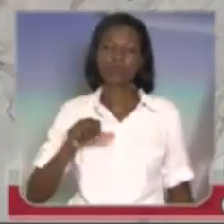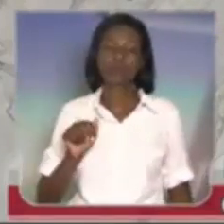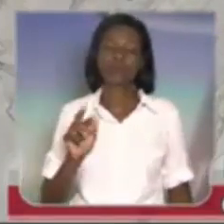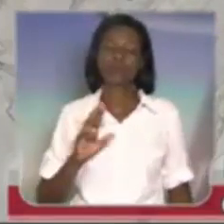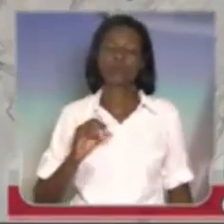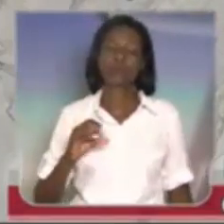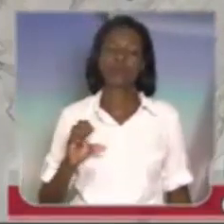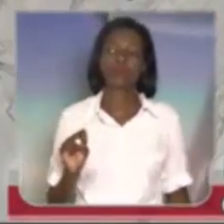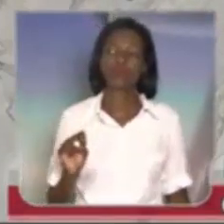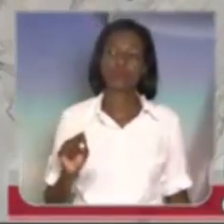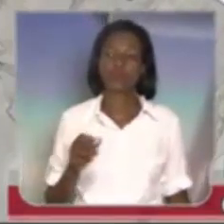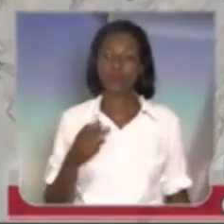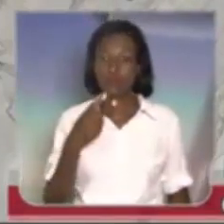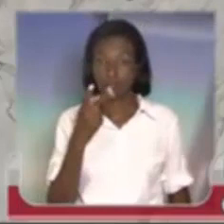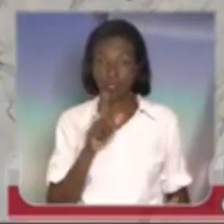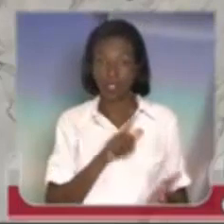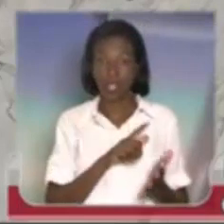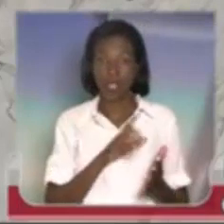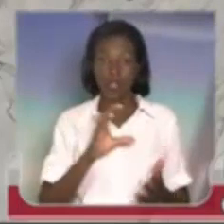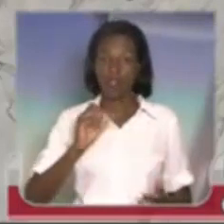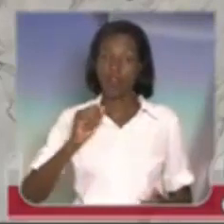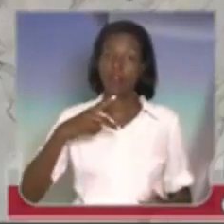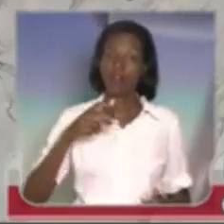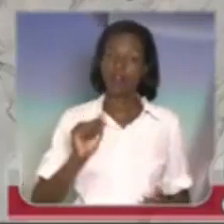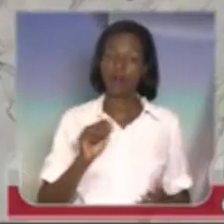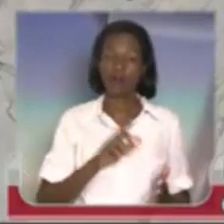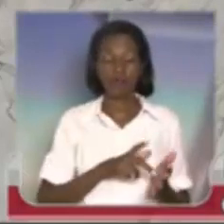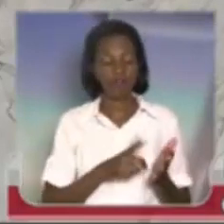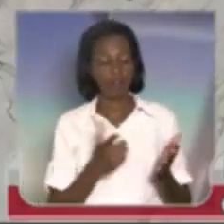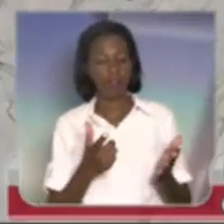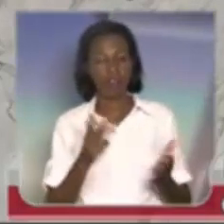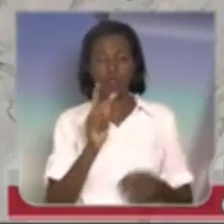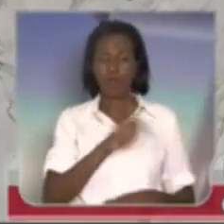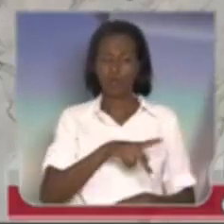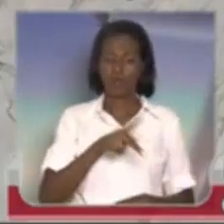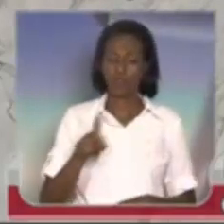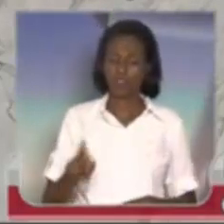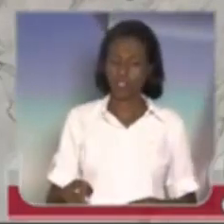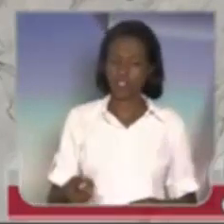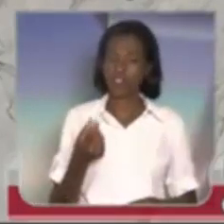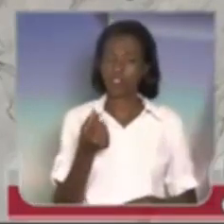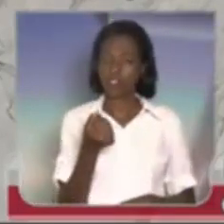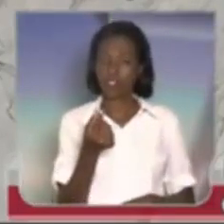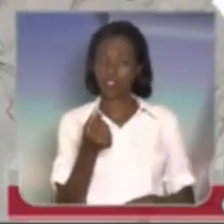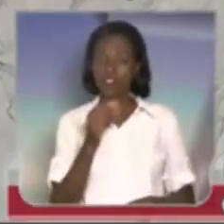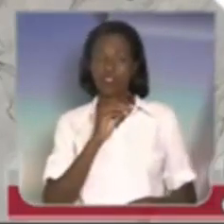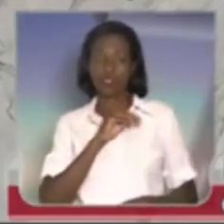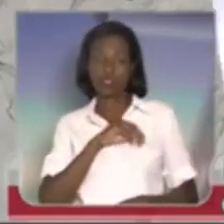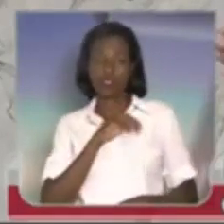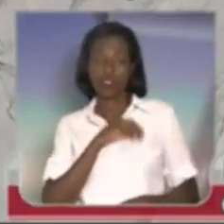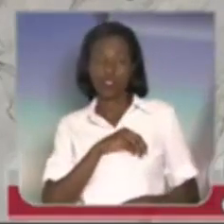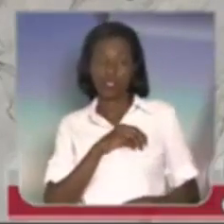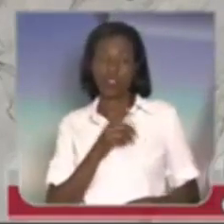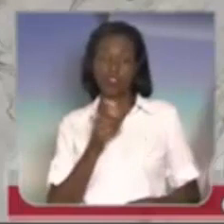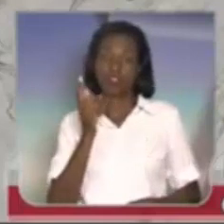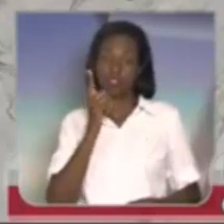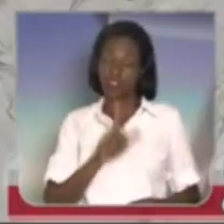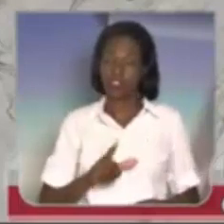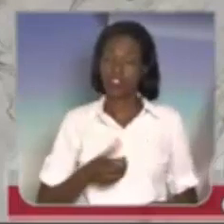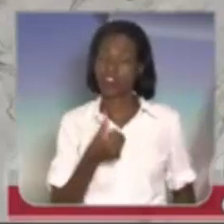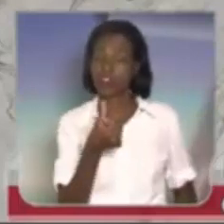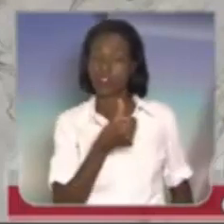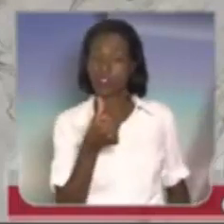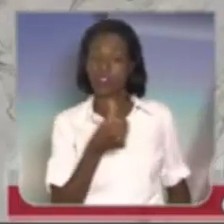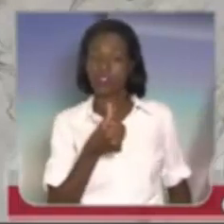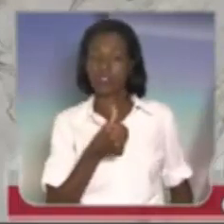seguinte capa do diário oficial professores recebem reajuste sal nesta terça-feira tá aqui a mata